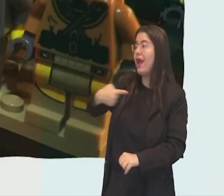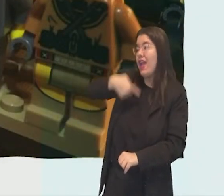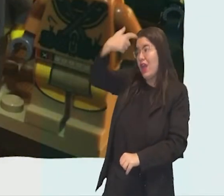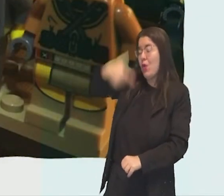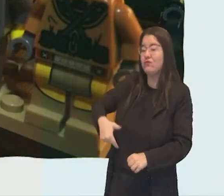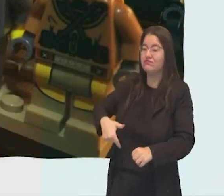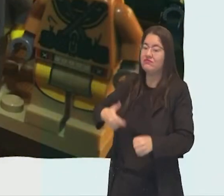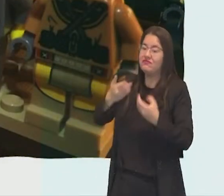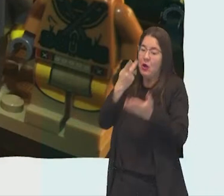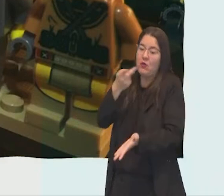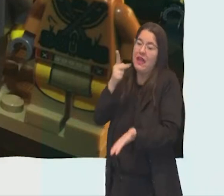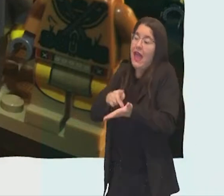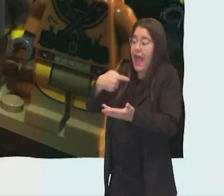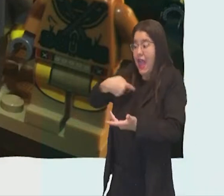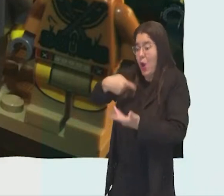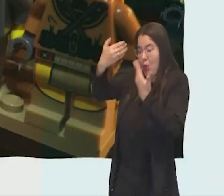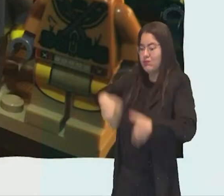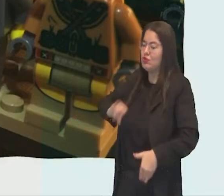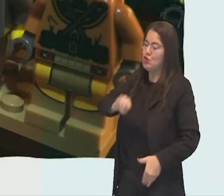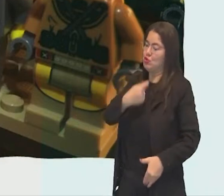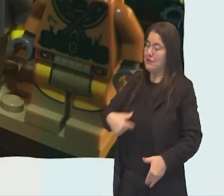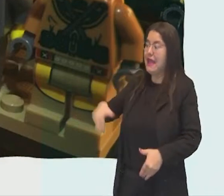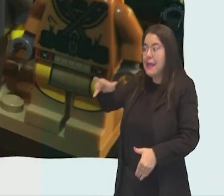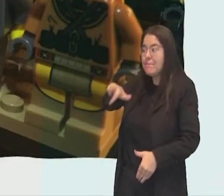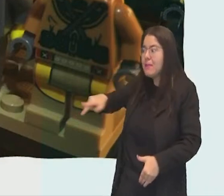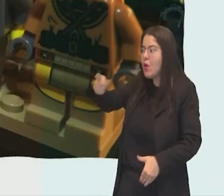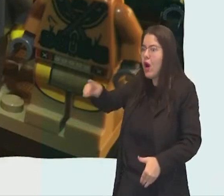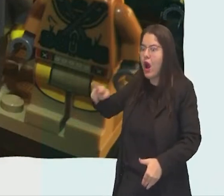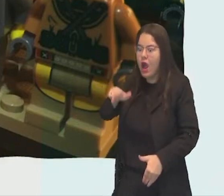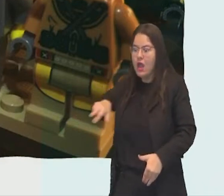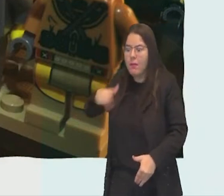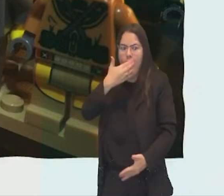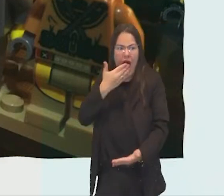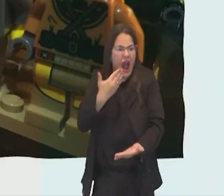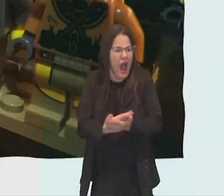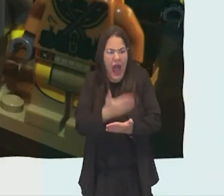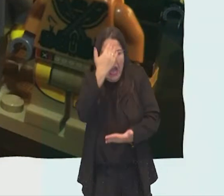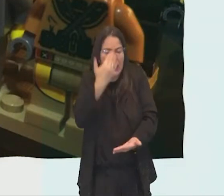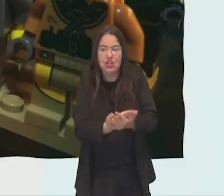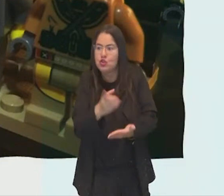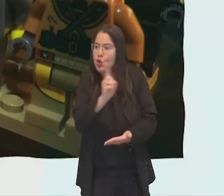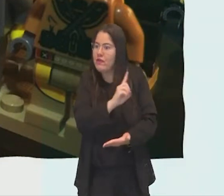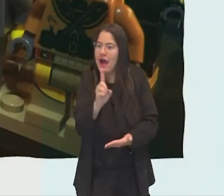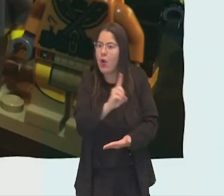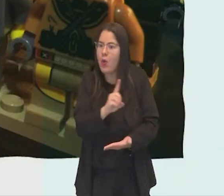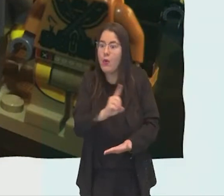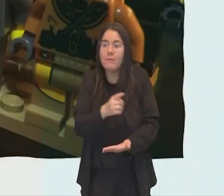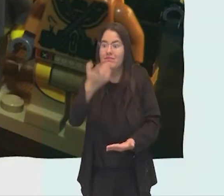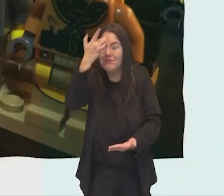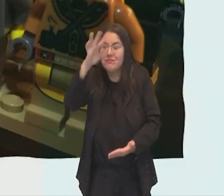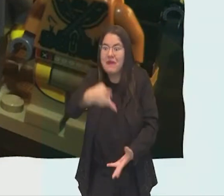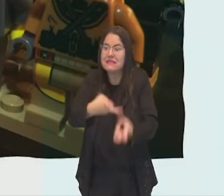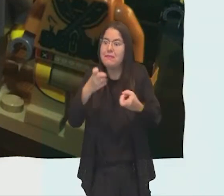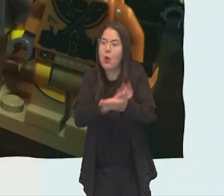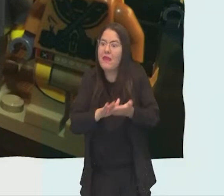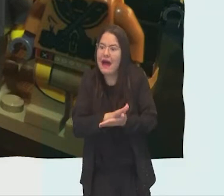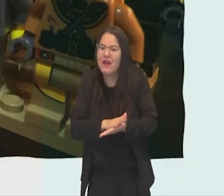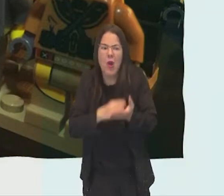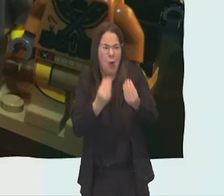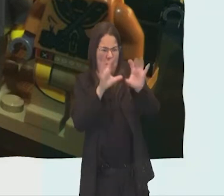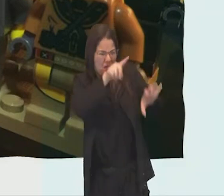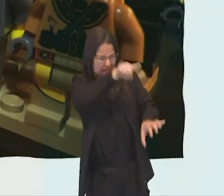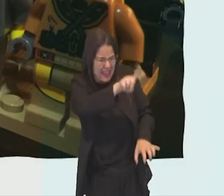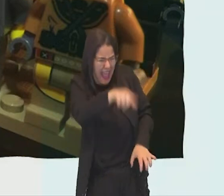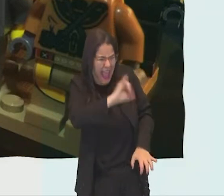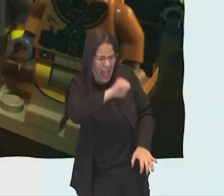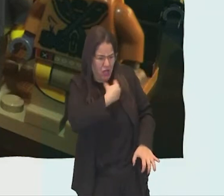José, o irmão de vocês. Os irmãos não acreditaram, não tinham nem palavras. Como assim você